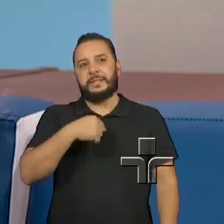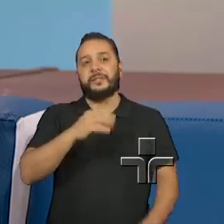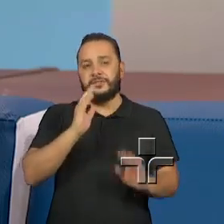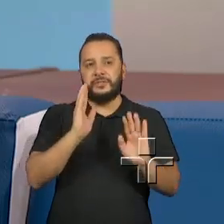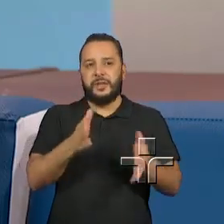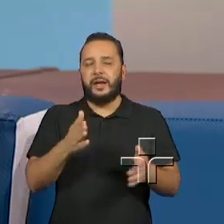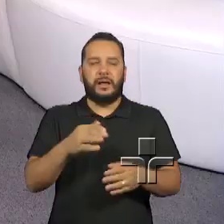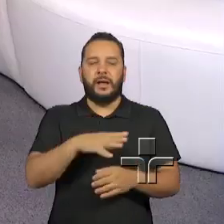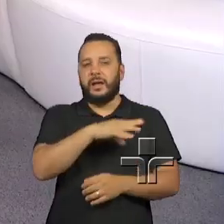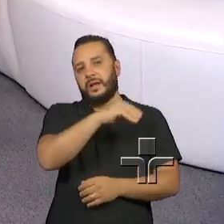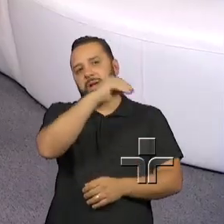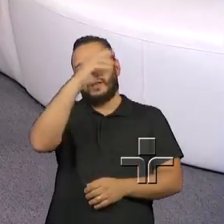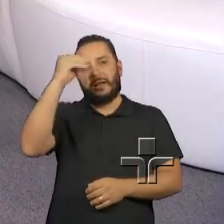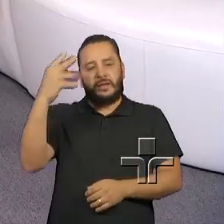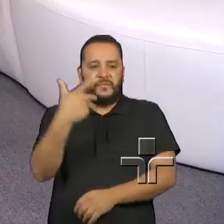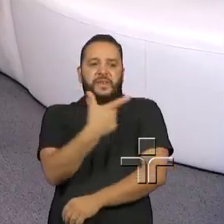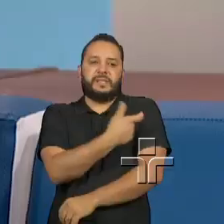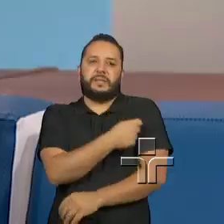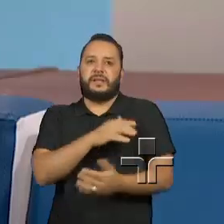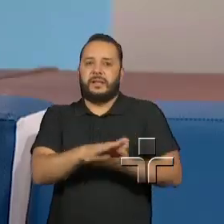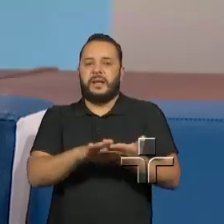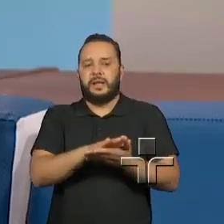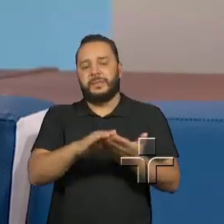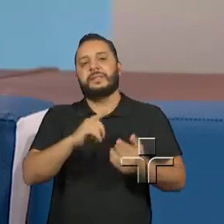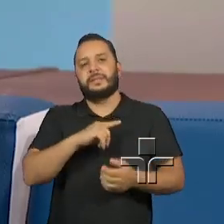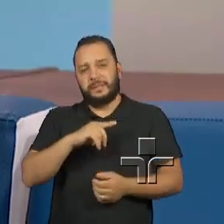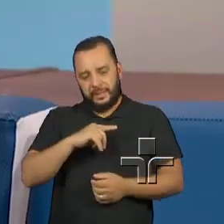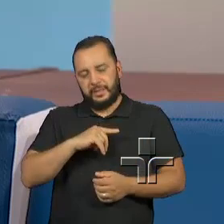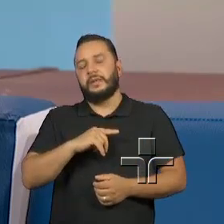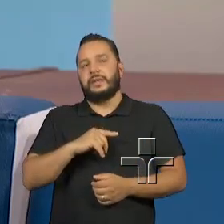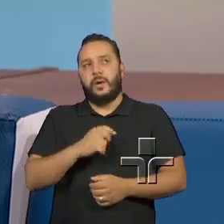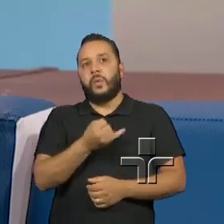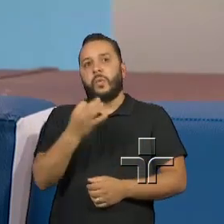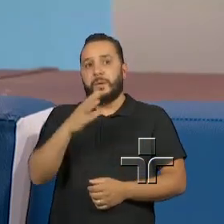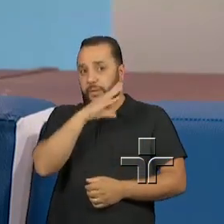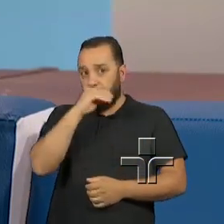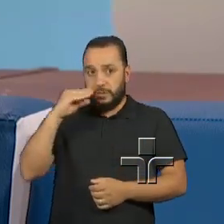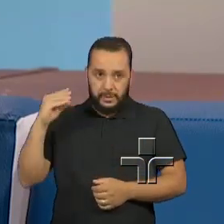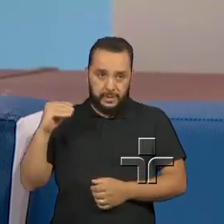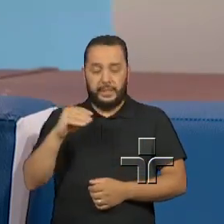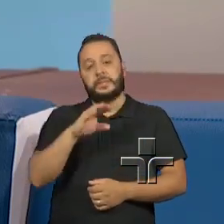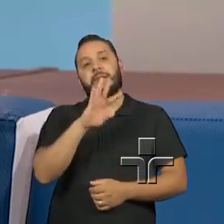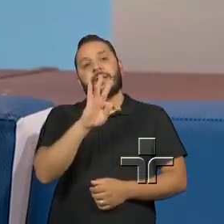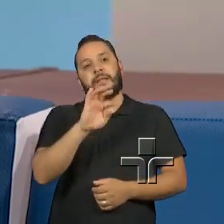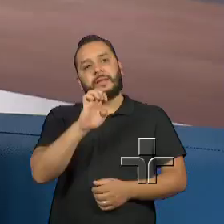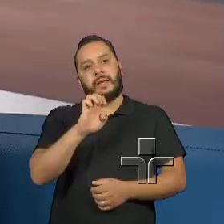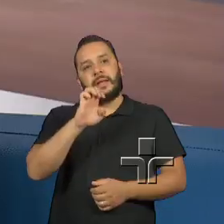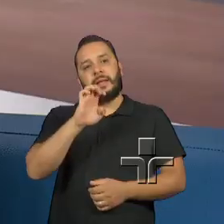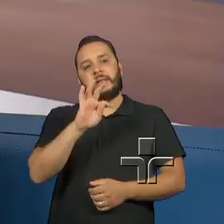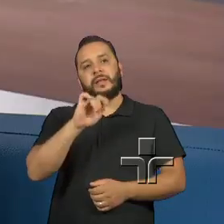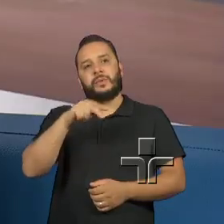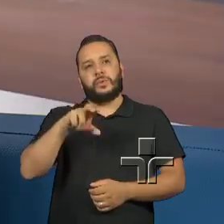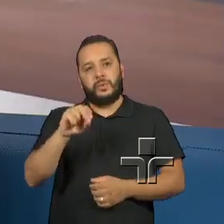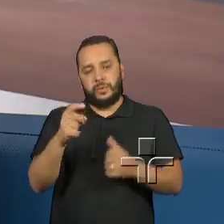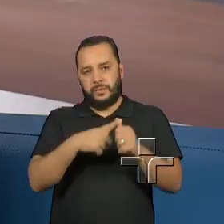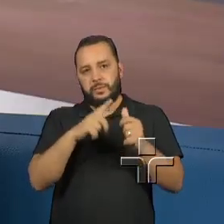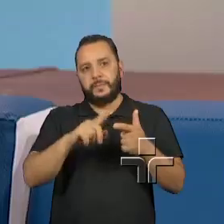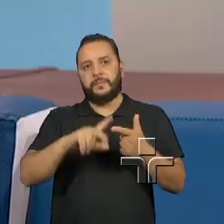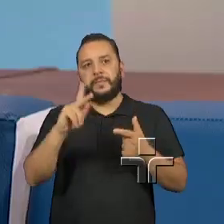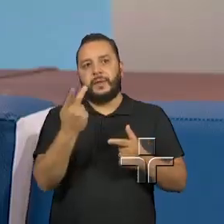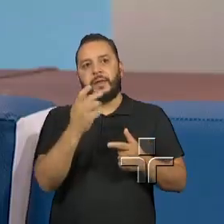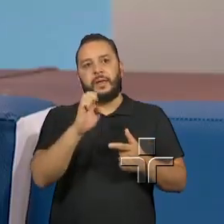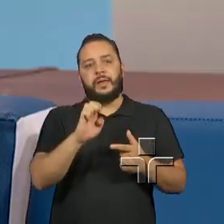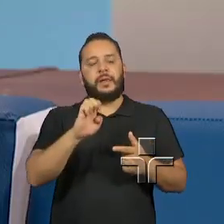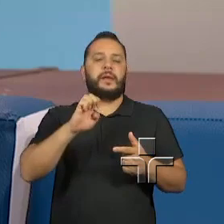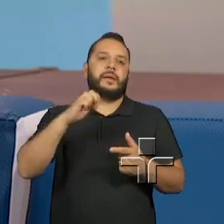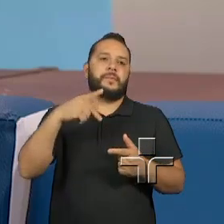tem vacinas próprias dos adolescentes. Então, a de tétano, não precisa lembrar. Tem que checar sempre hepatite B, que, né, às vezes não está em dia, não são